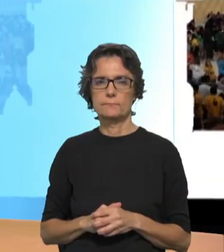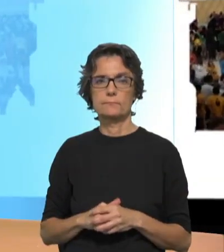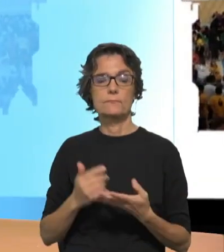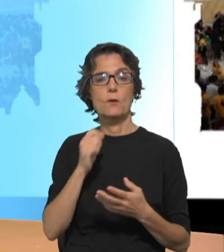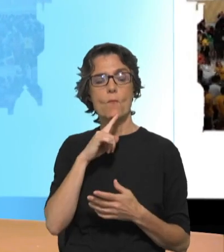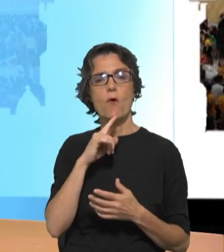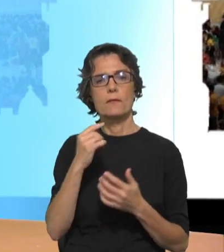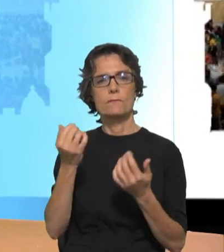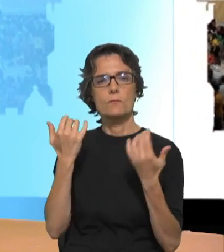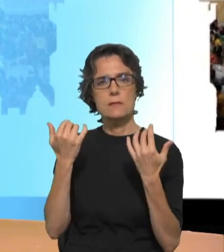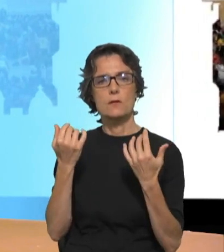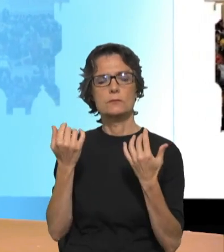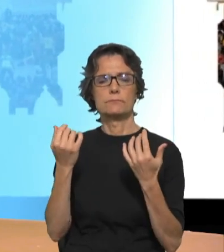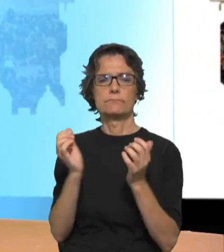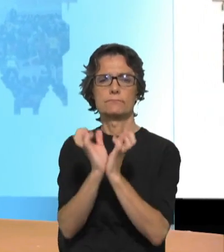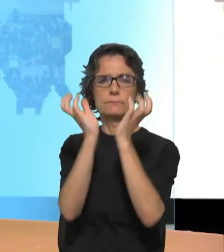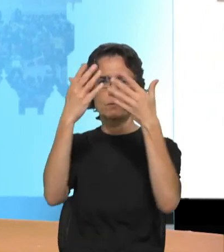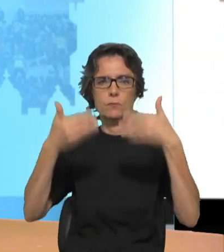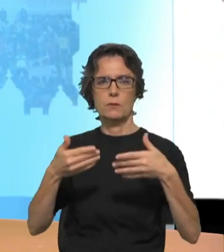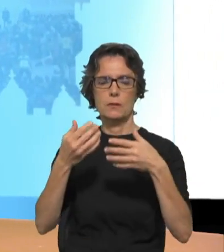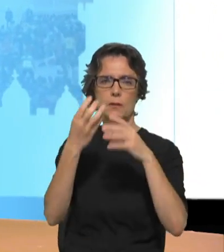Acompanhe estas e outras notícias no portal